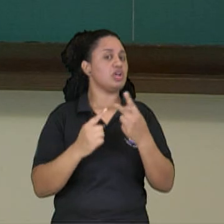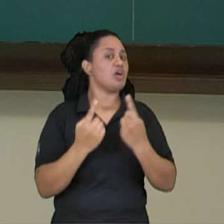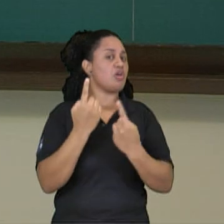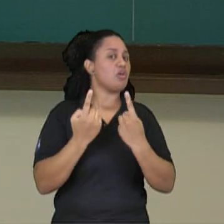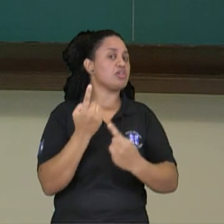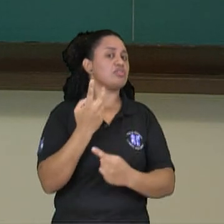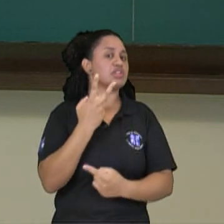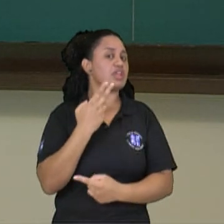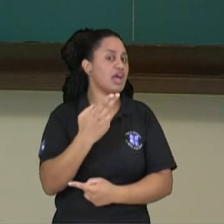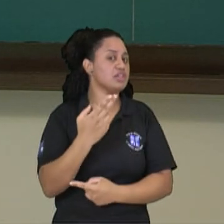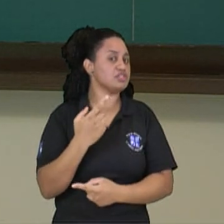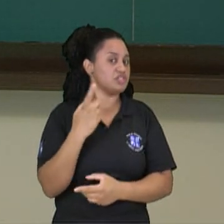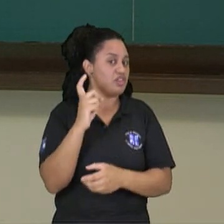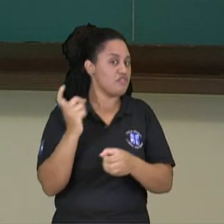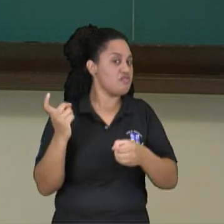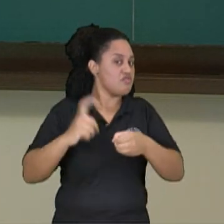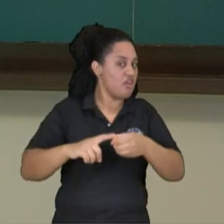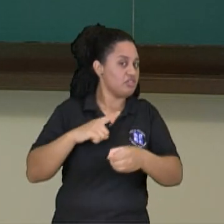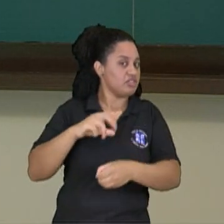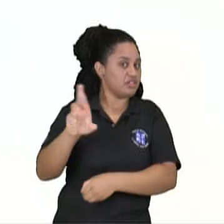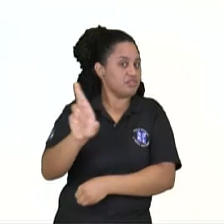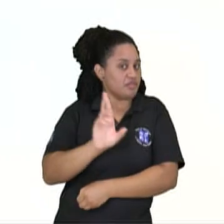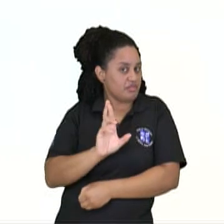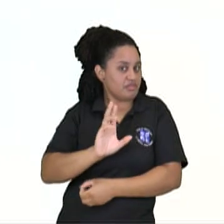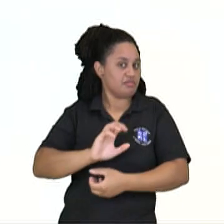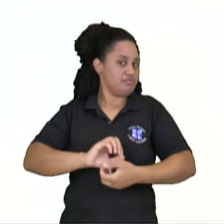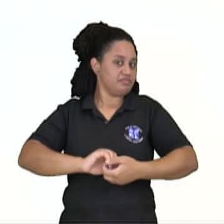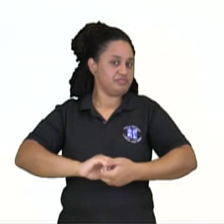você acha? Eu já volto com a resposta.